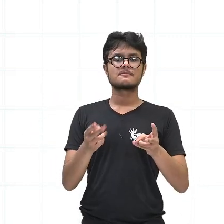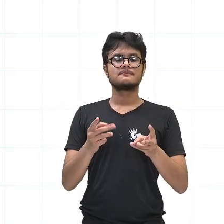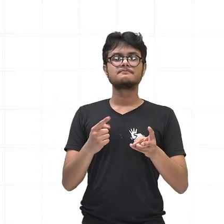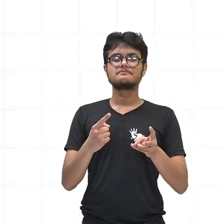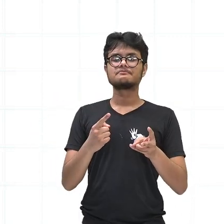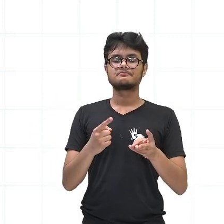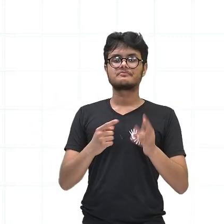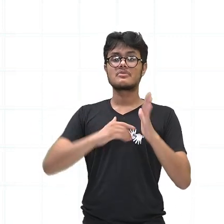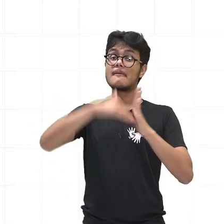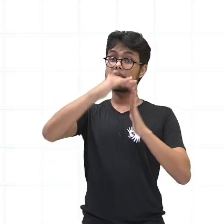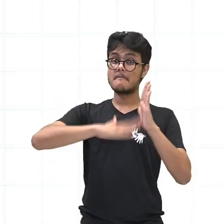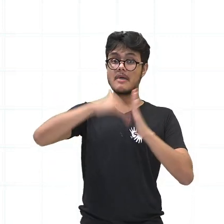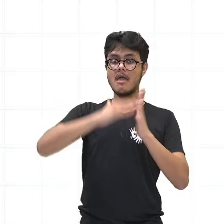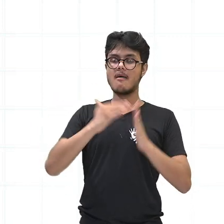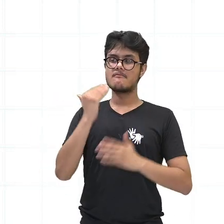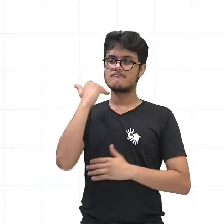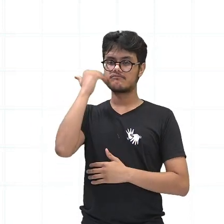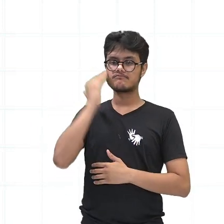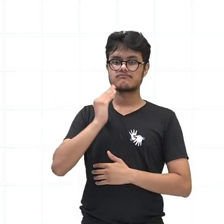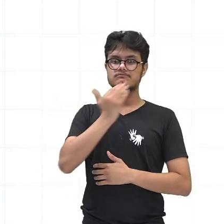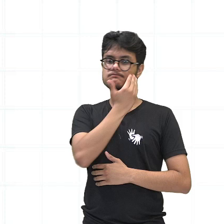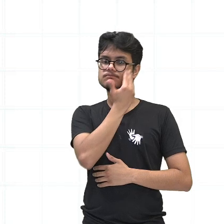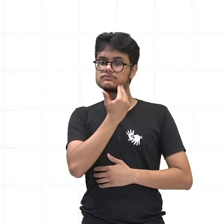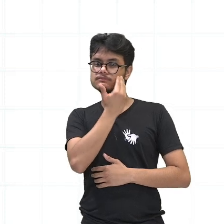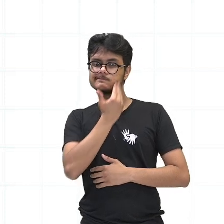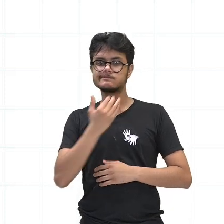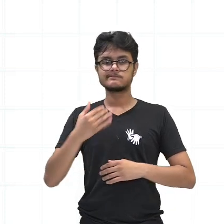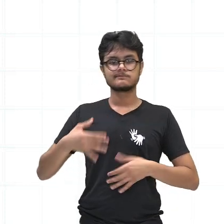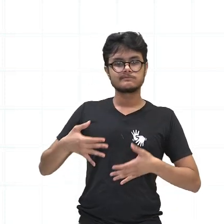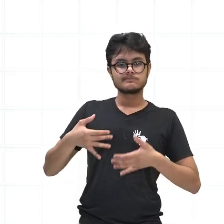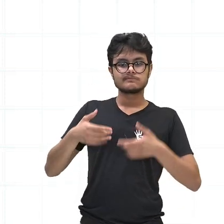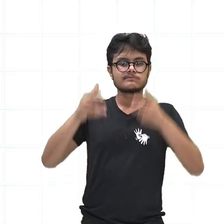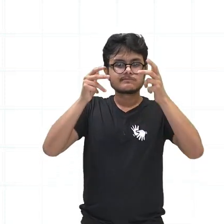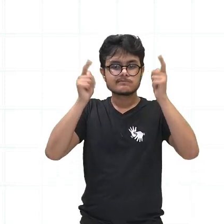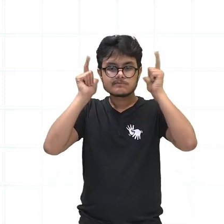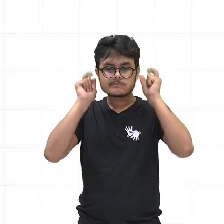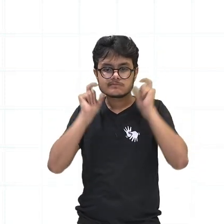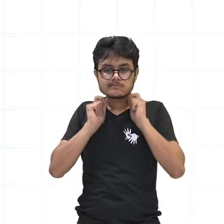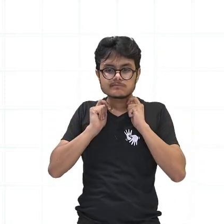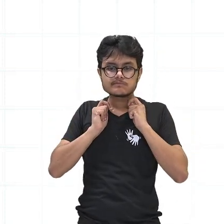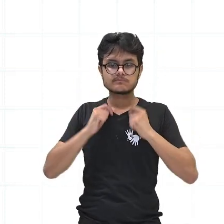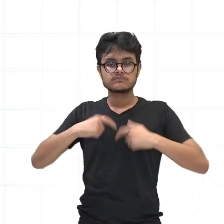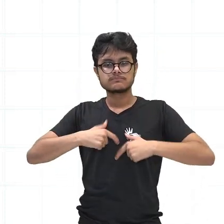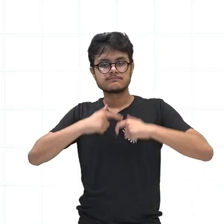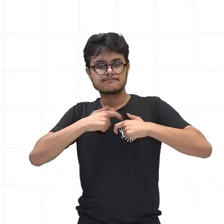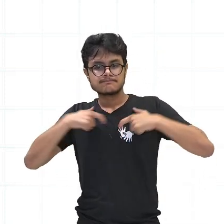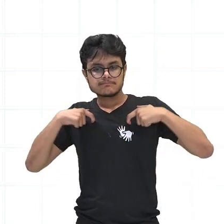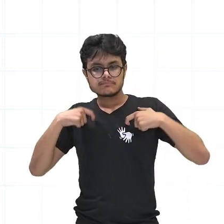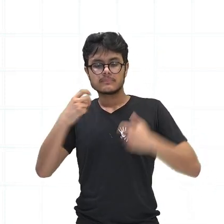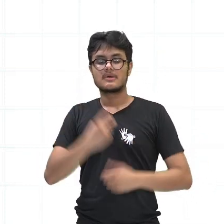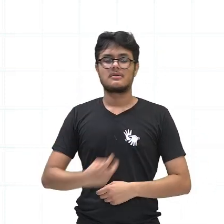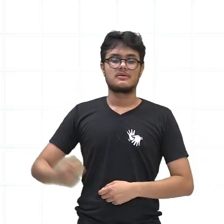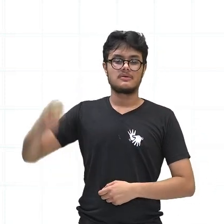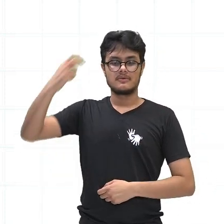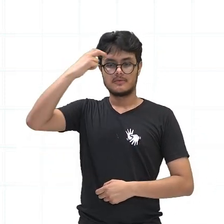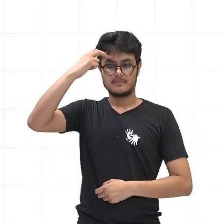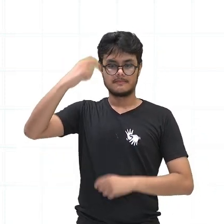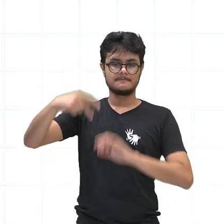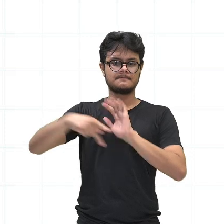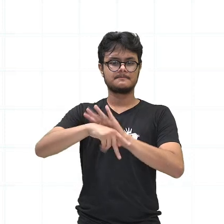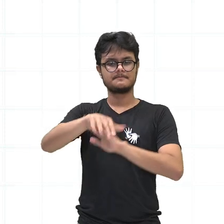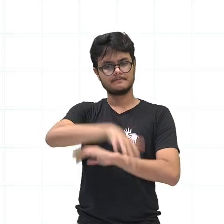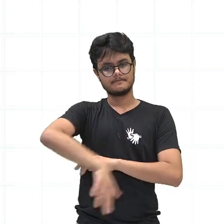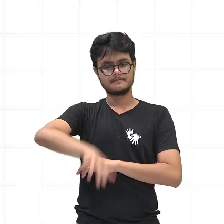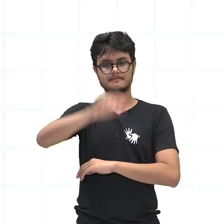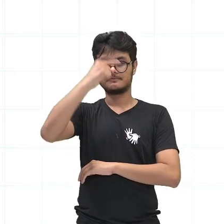facial, os acessórios que eles trazem também é muito presente culturalmente, diz muito em relação à